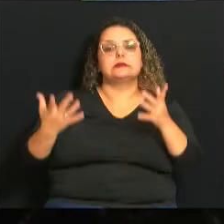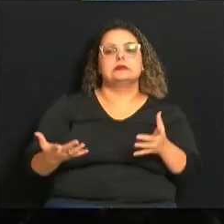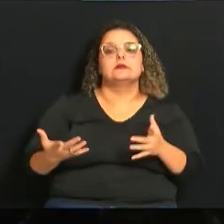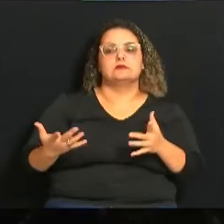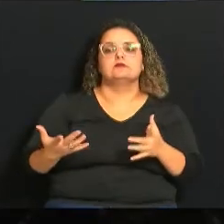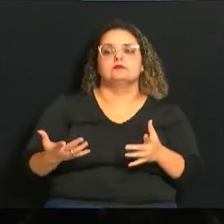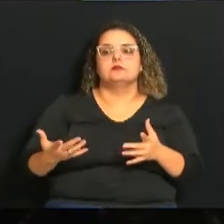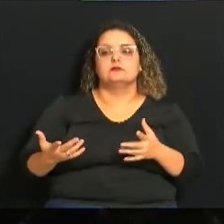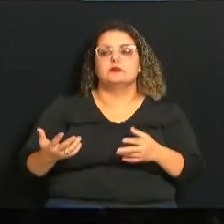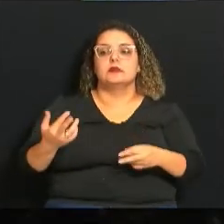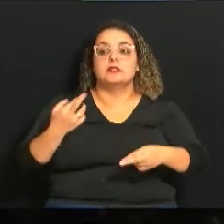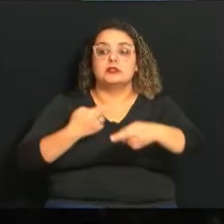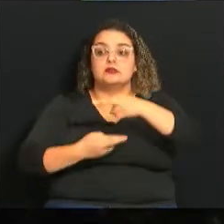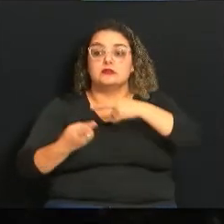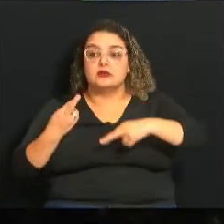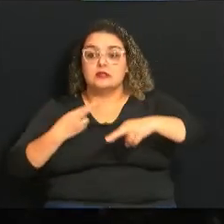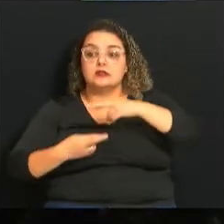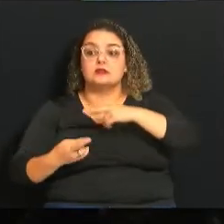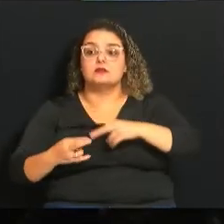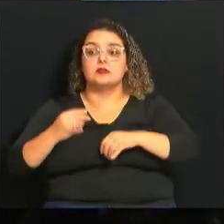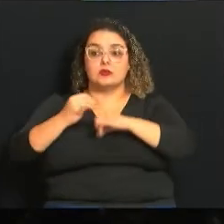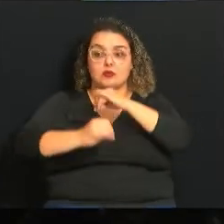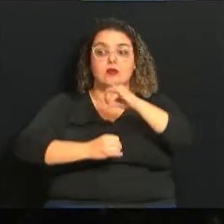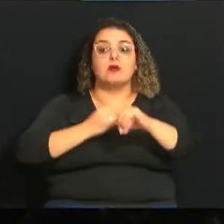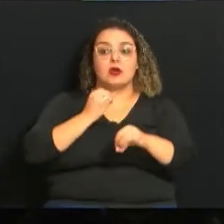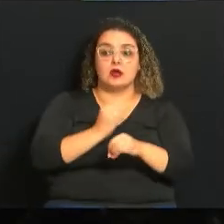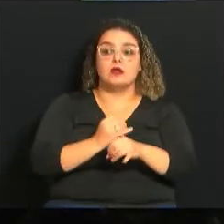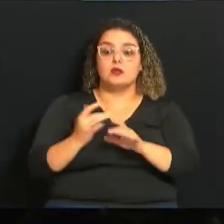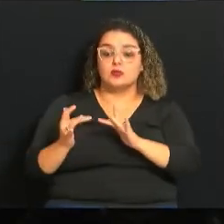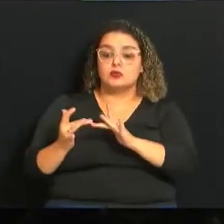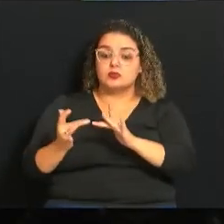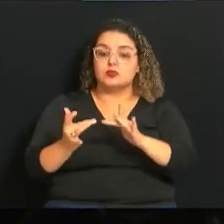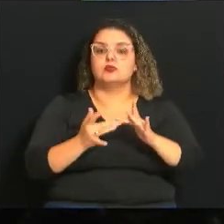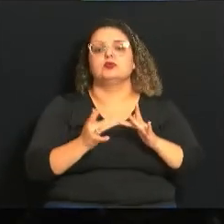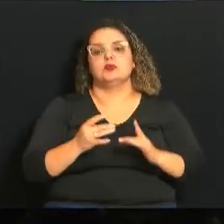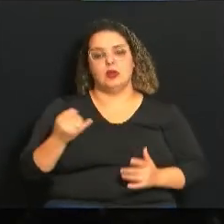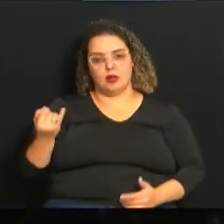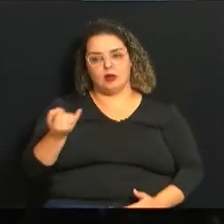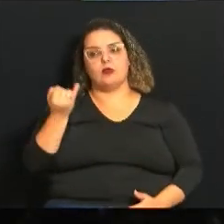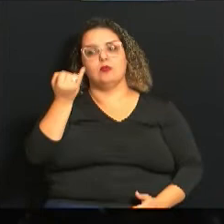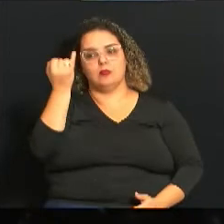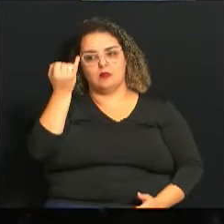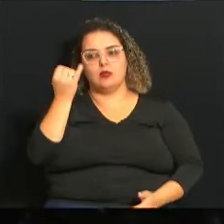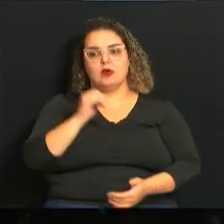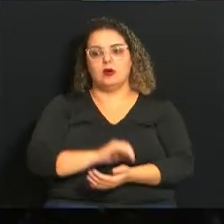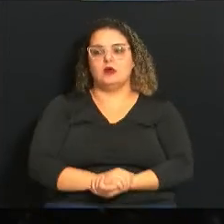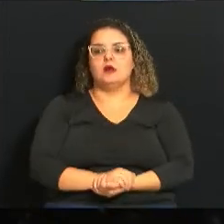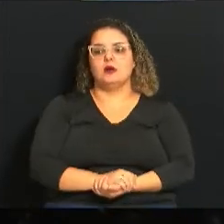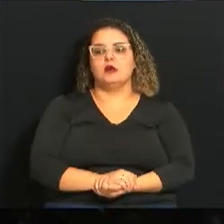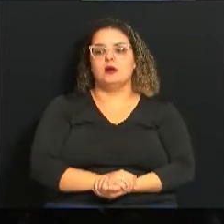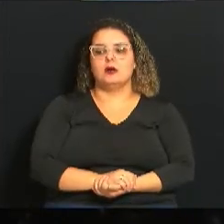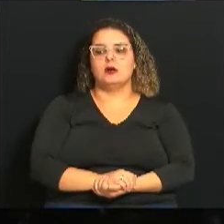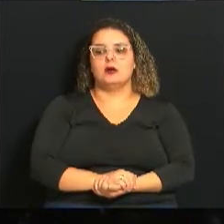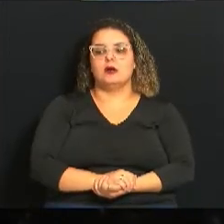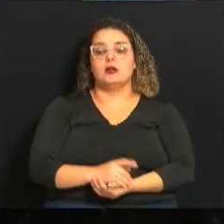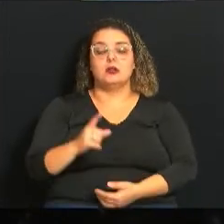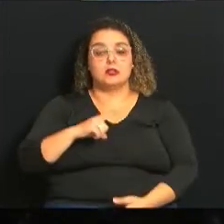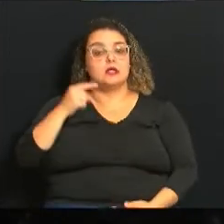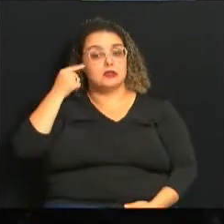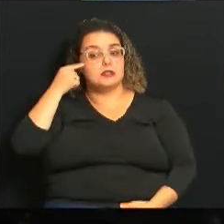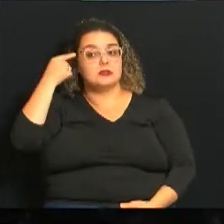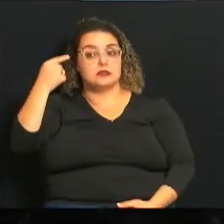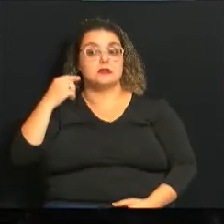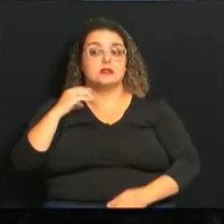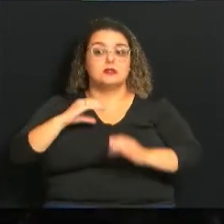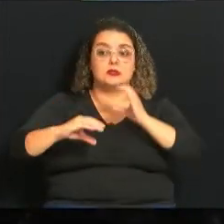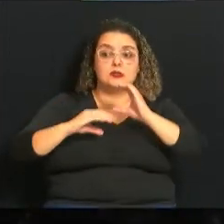redes sociais, aí a internet, esse contato humano é muito importante. Então, ter essa noção de comunicação,